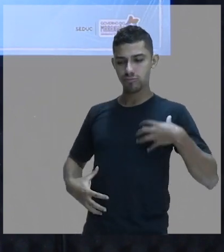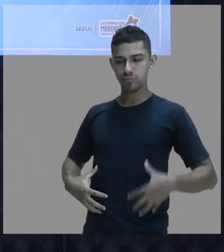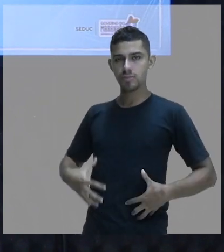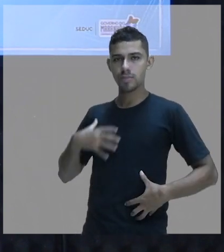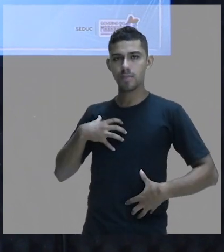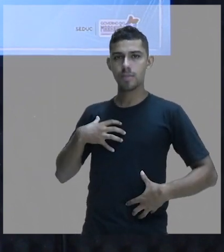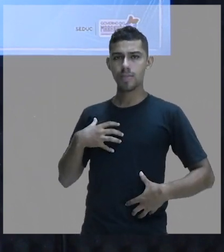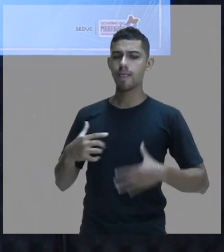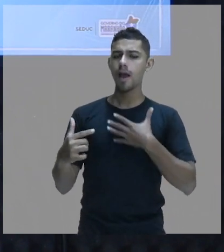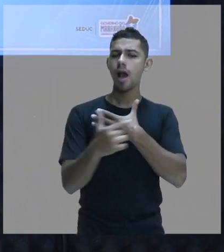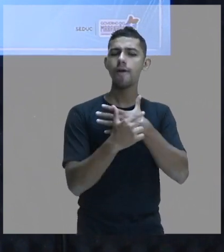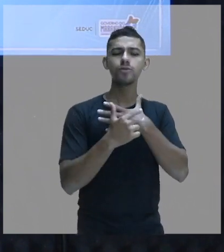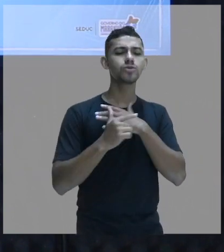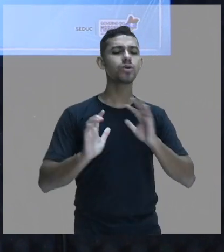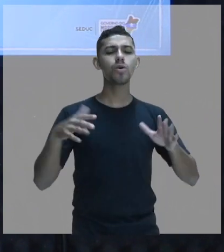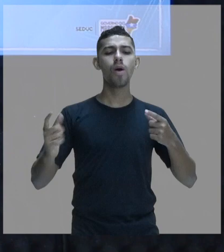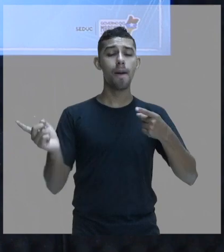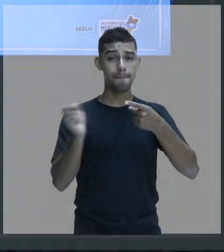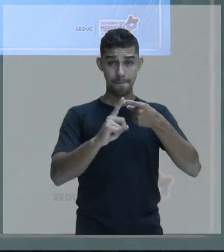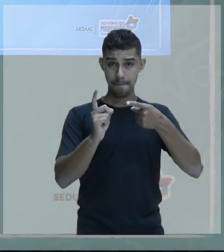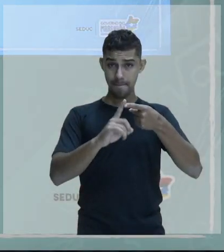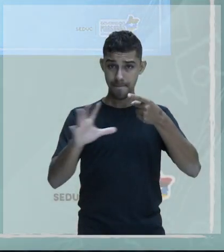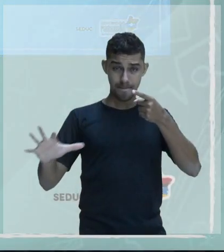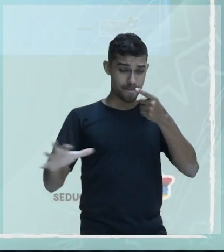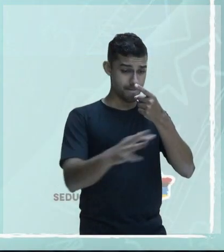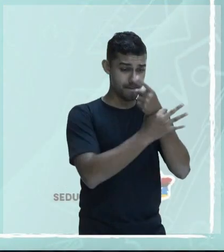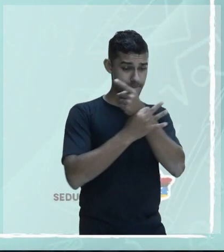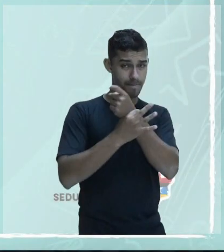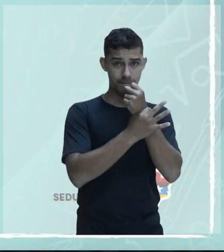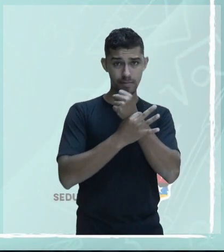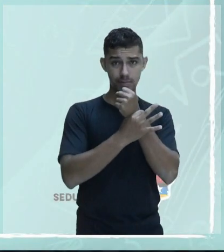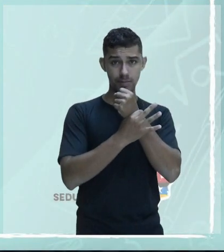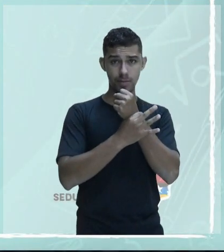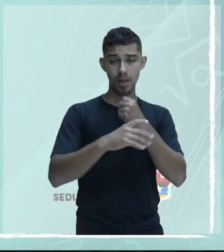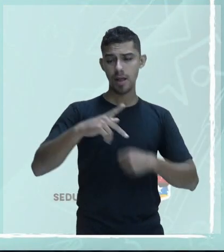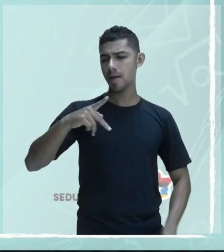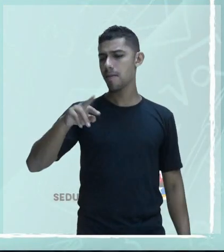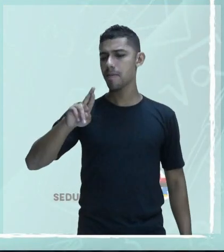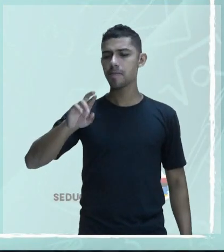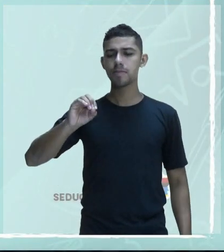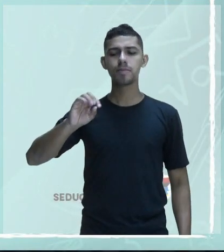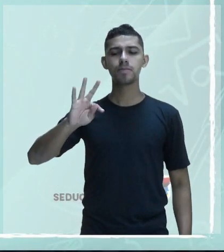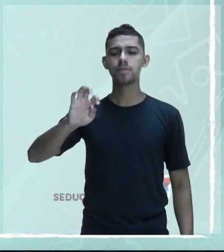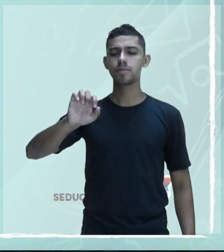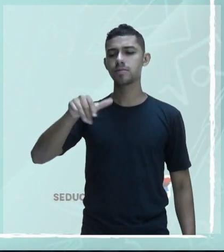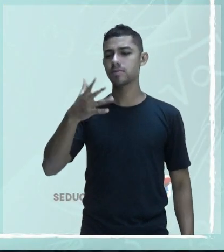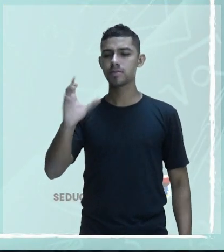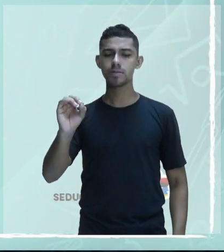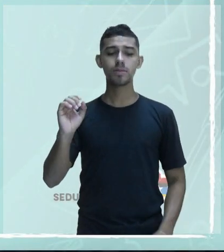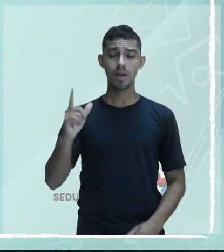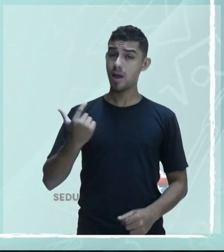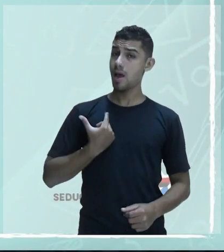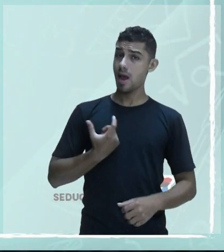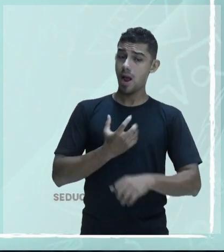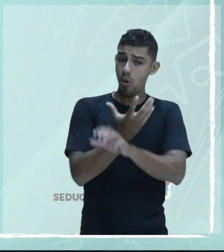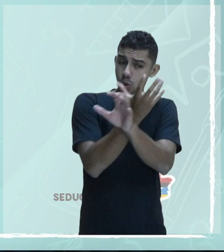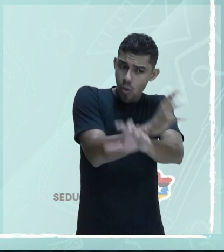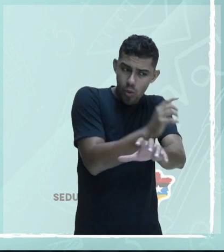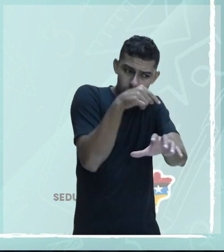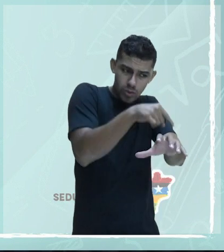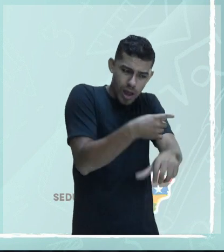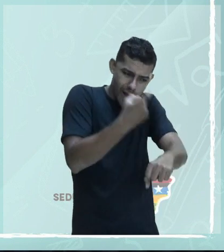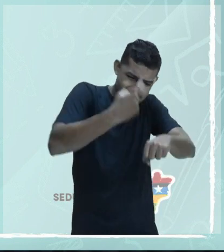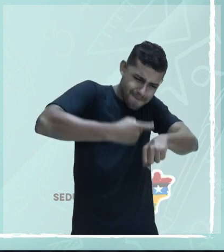funções do sistema esquelético são quais? De proteção. Por ser rígido, pelo fato do osso ser um